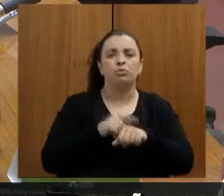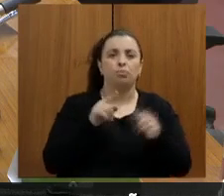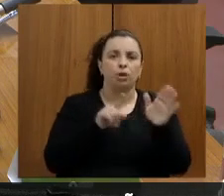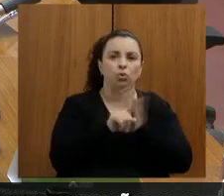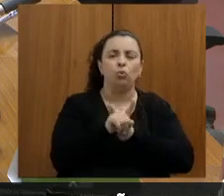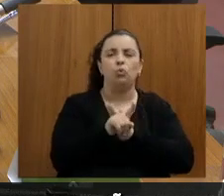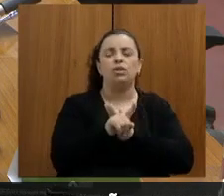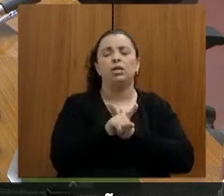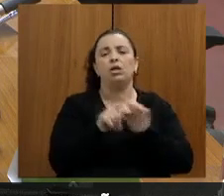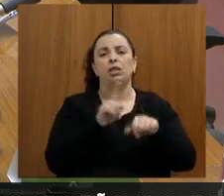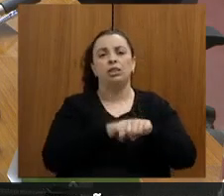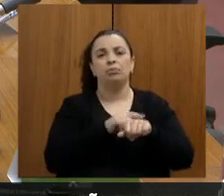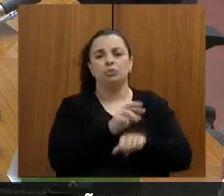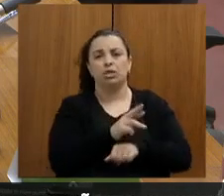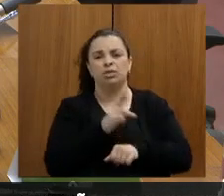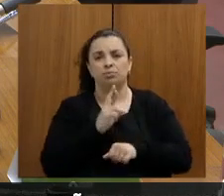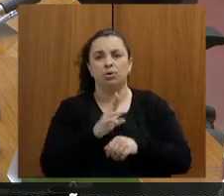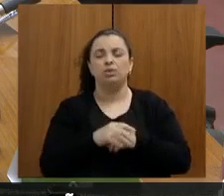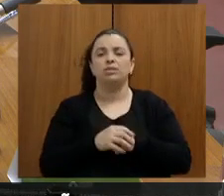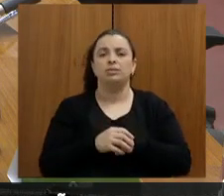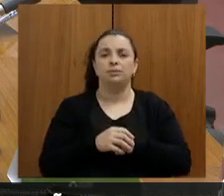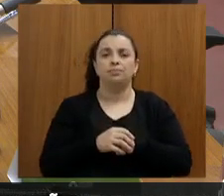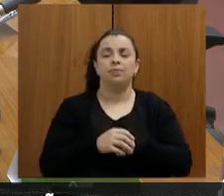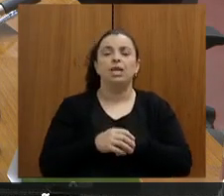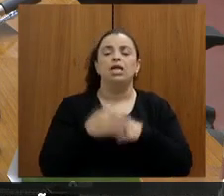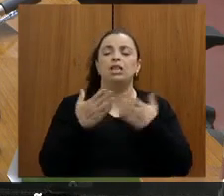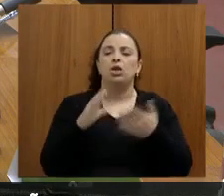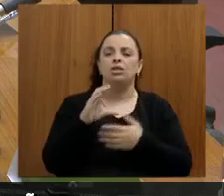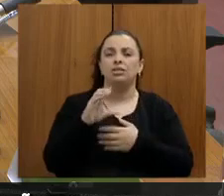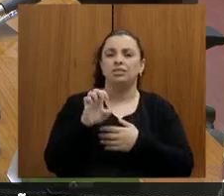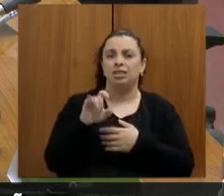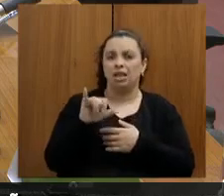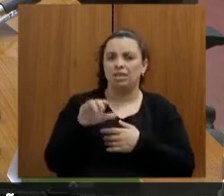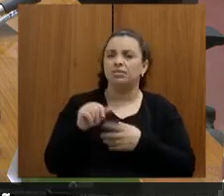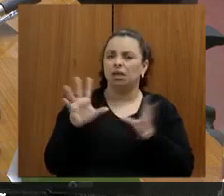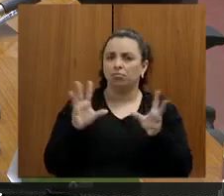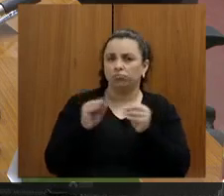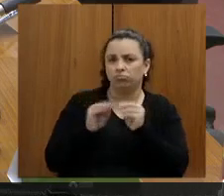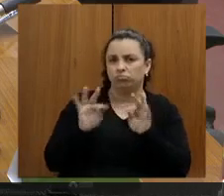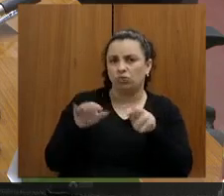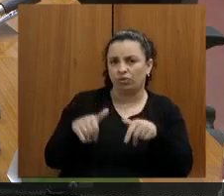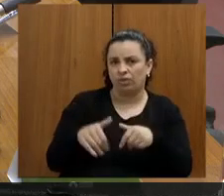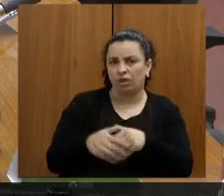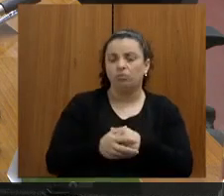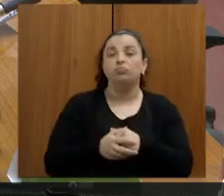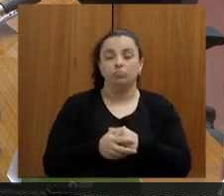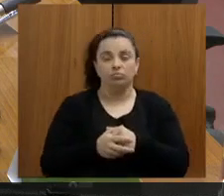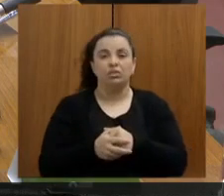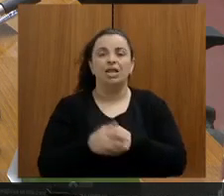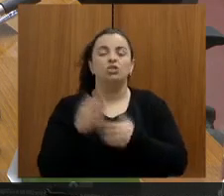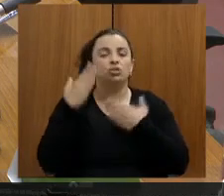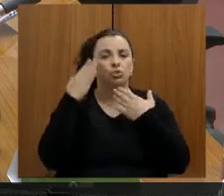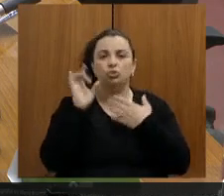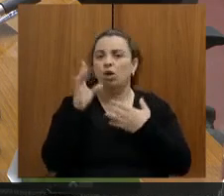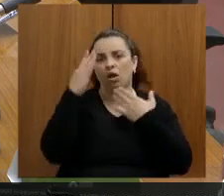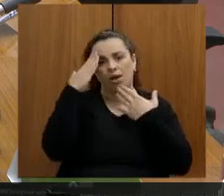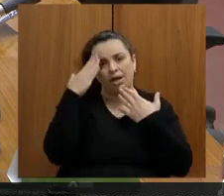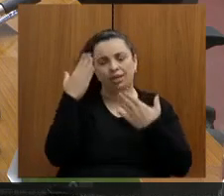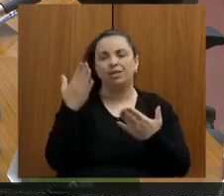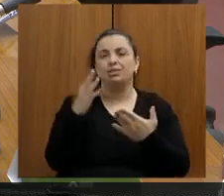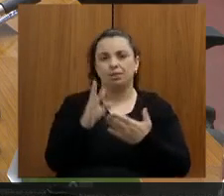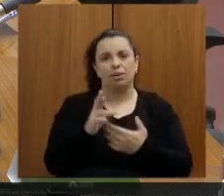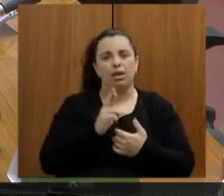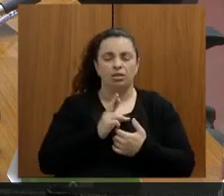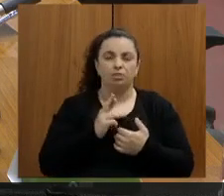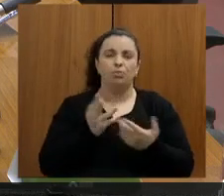Mas eu só Deputado as eles vossa excelência' ainda desejo de fazer alguma relação ao mesmo agradecer pela